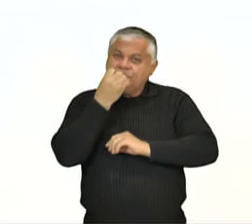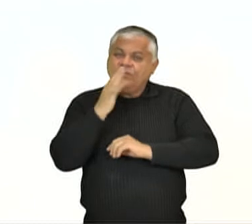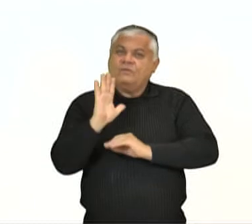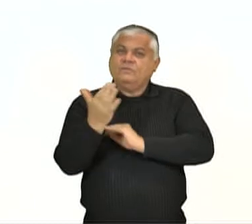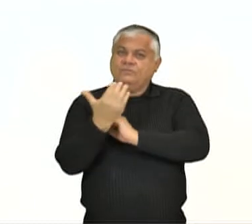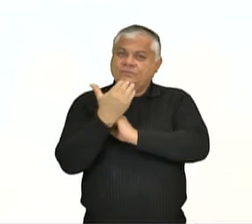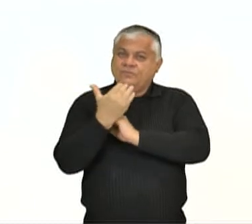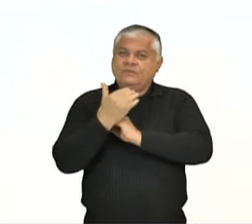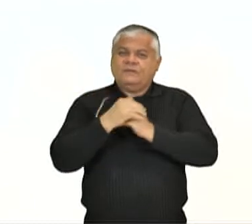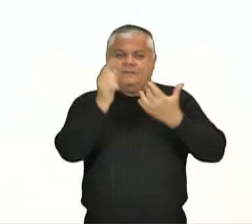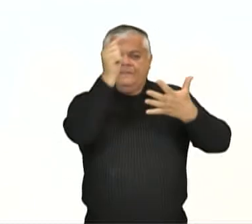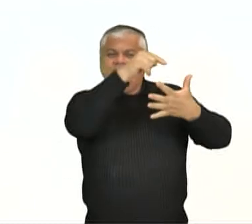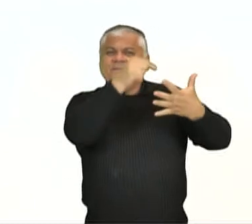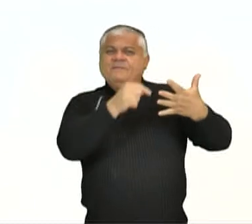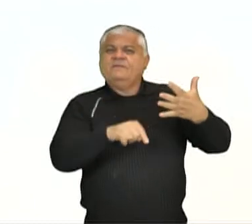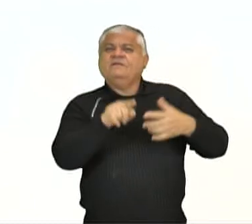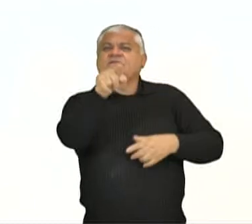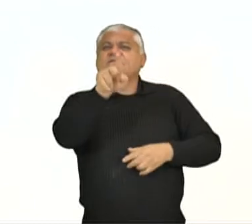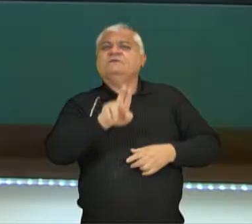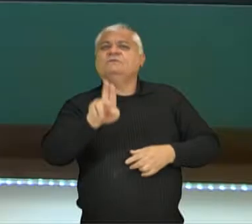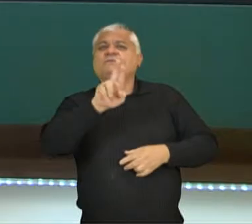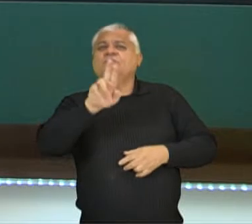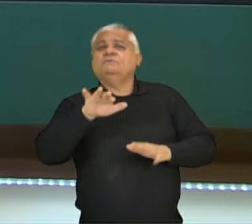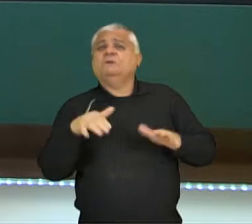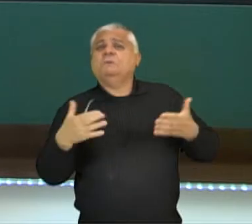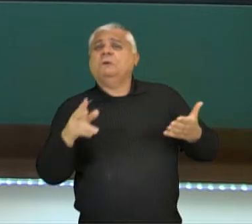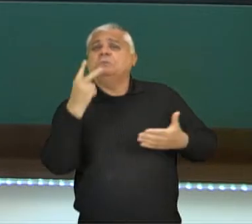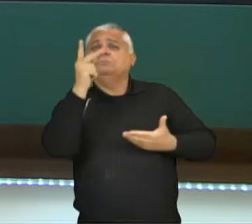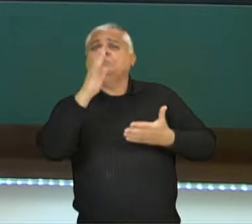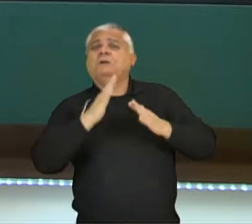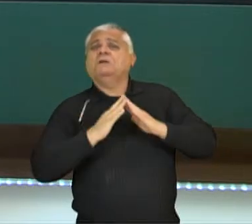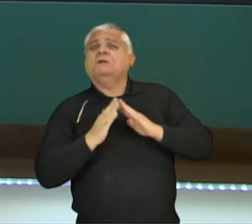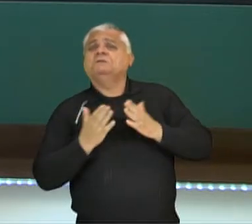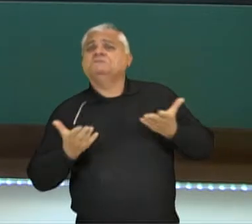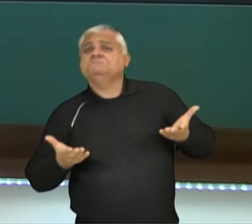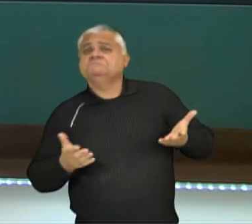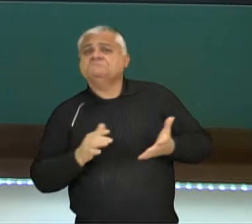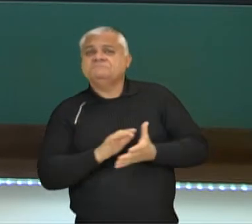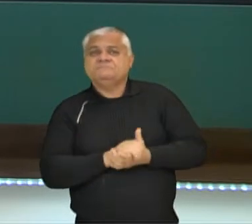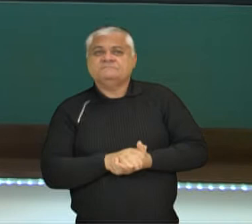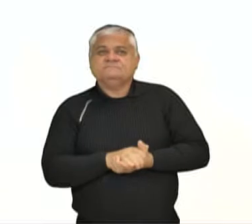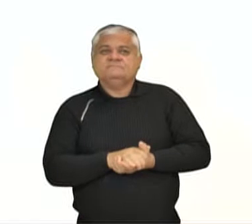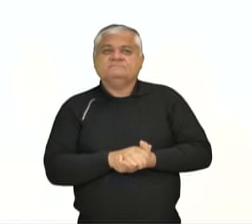por aí. Qual que você usa? Qual que é o mais comum na sua casa?